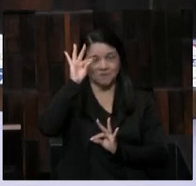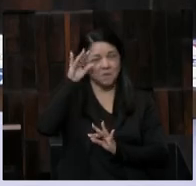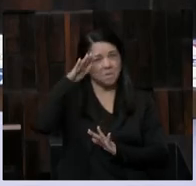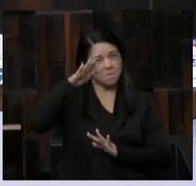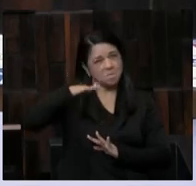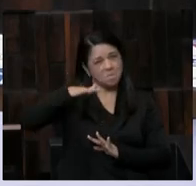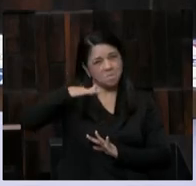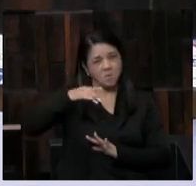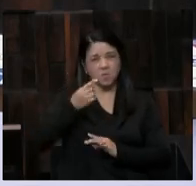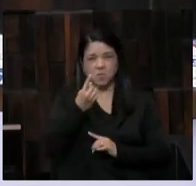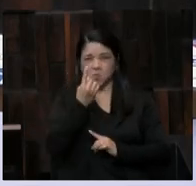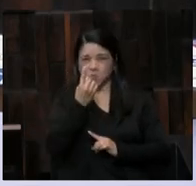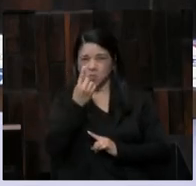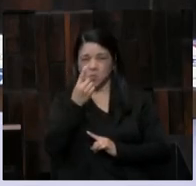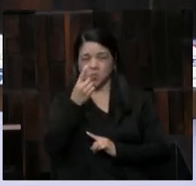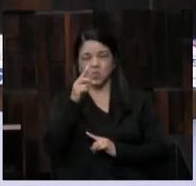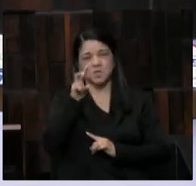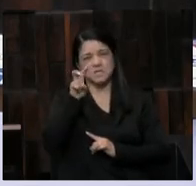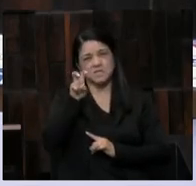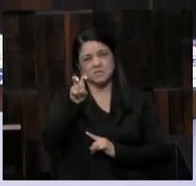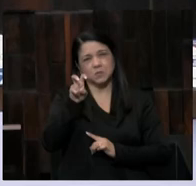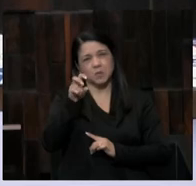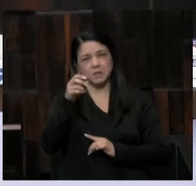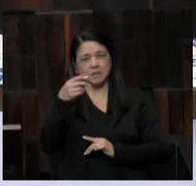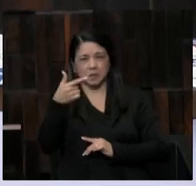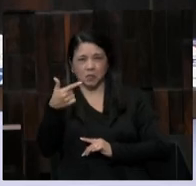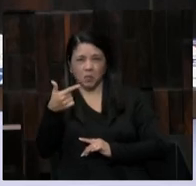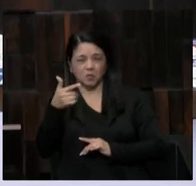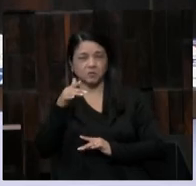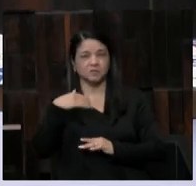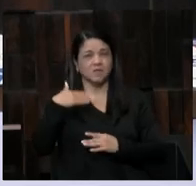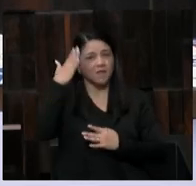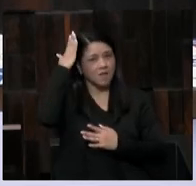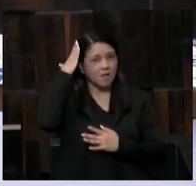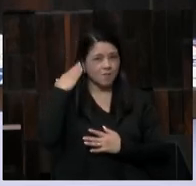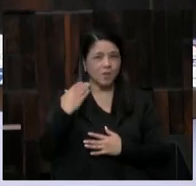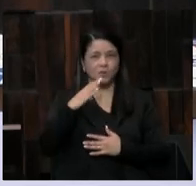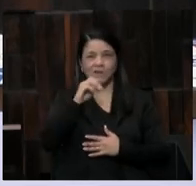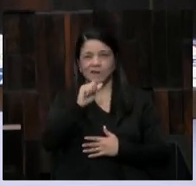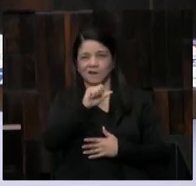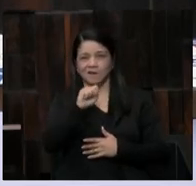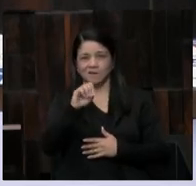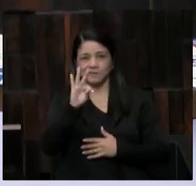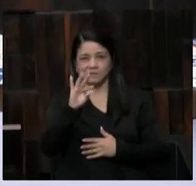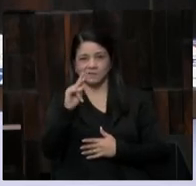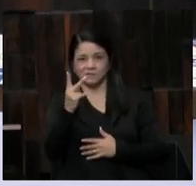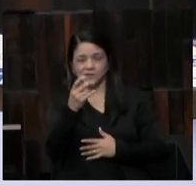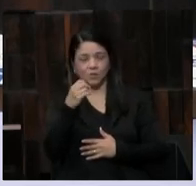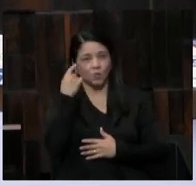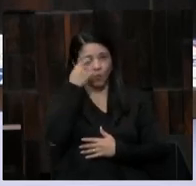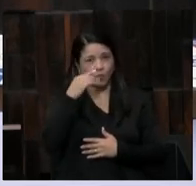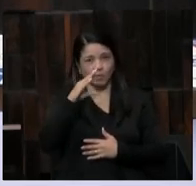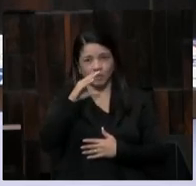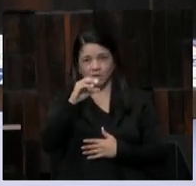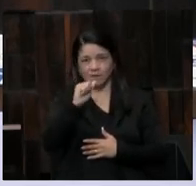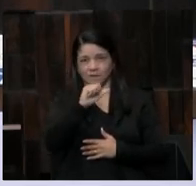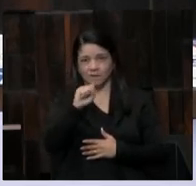baixa, 1,50 e pouco, cabelos castanhos, olhos castanhos,